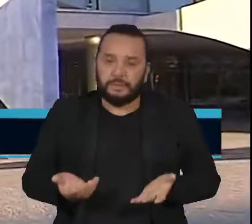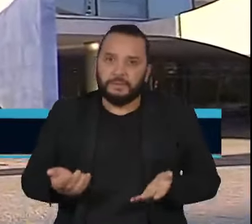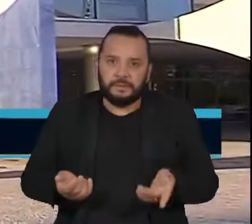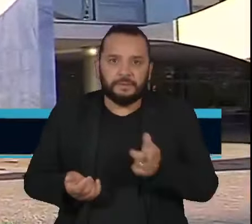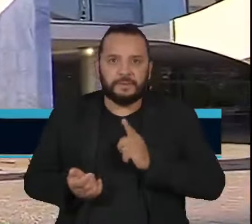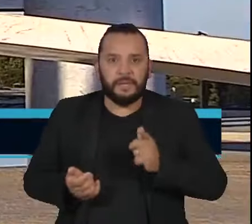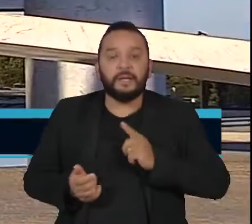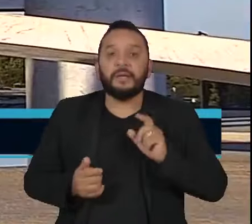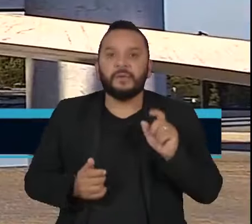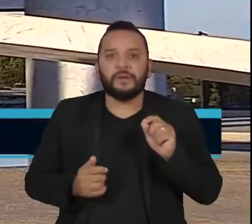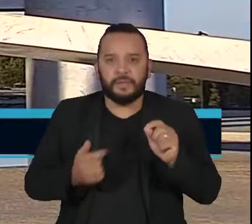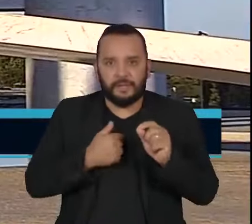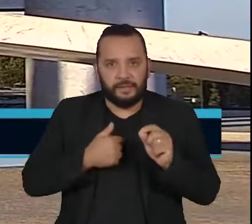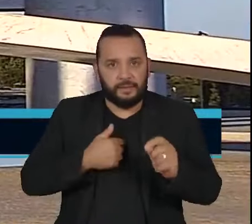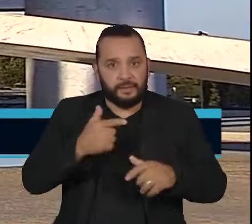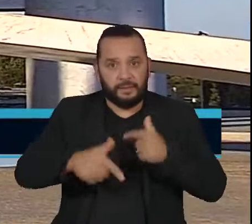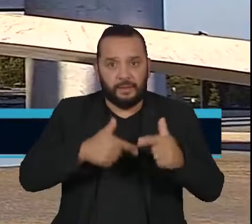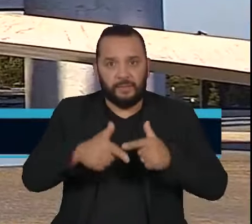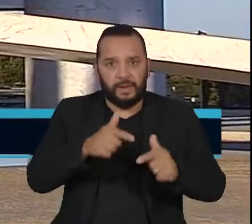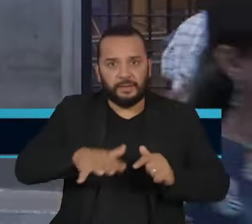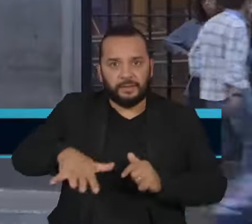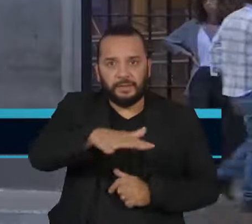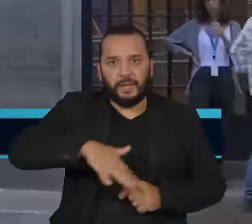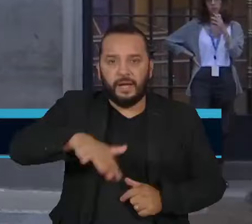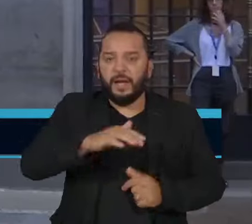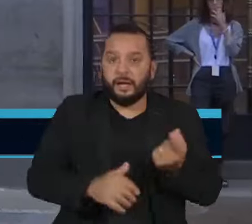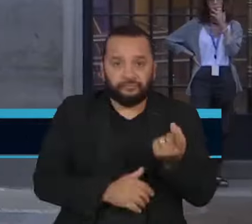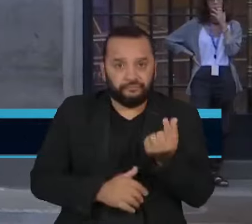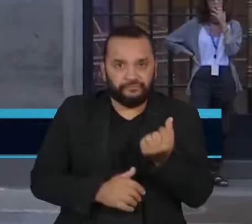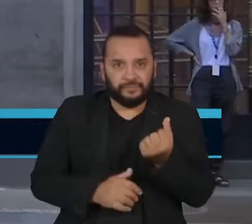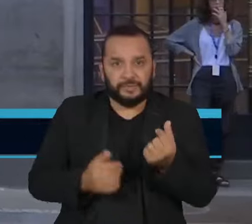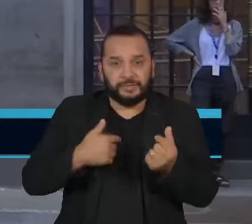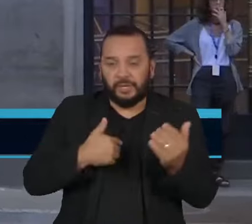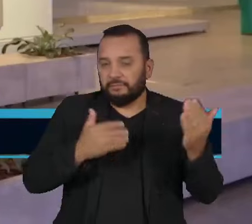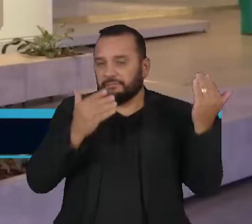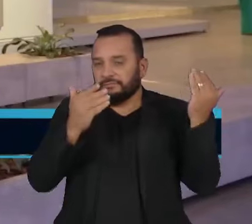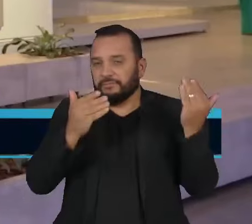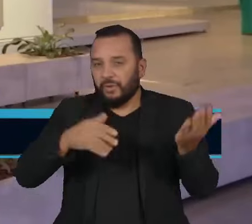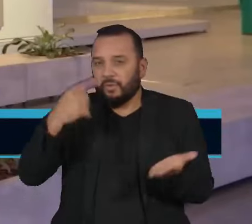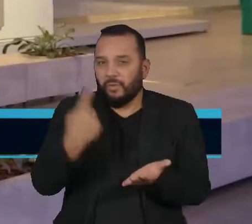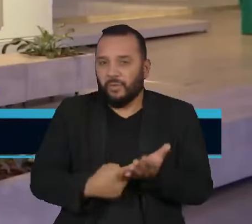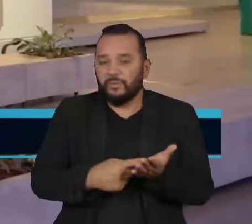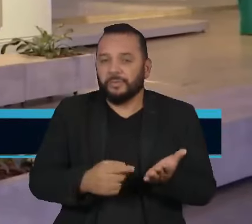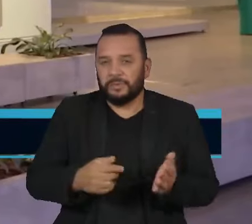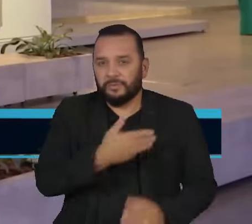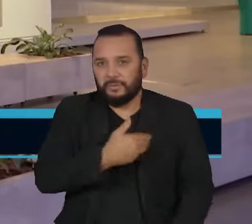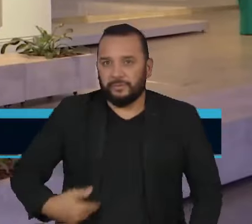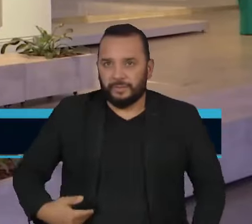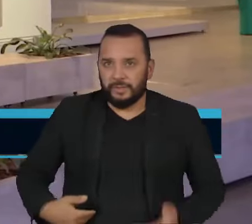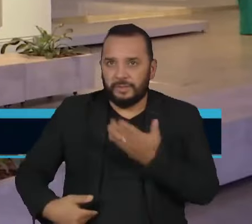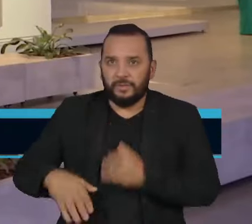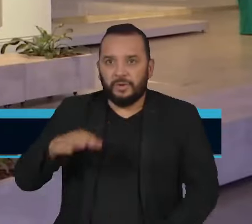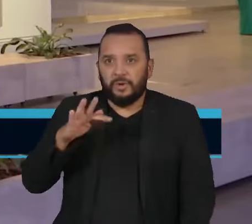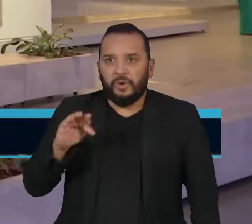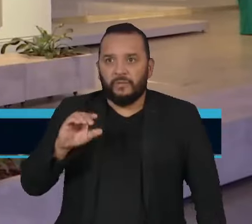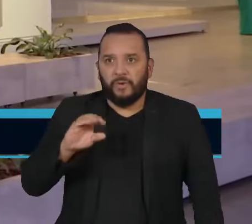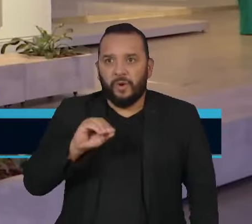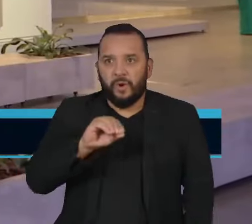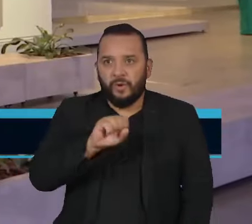céticos em relação ao compromisso fiscal do governo. O boletim Focus, publicado nesta segunda-feira, mostrou que o